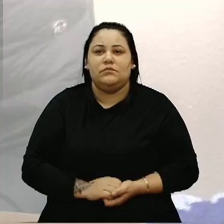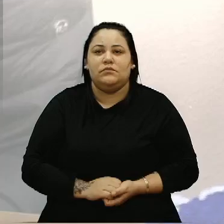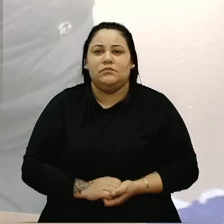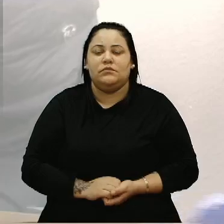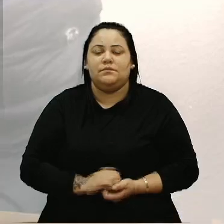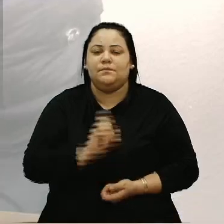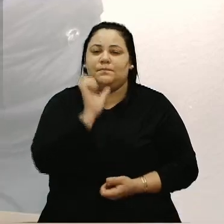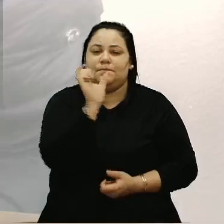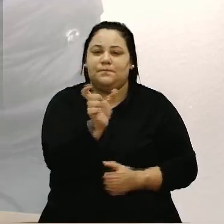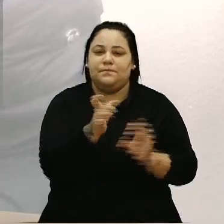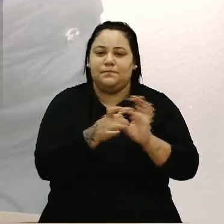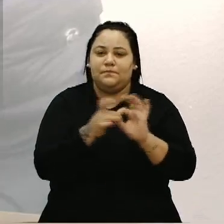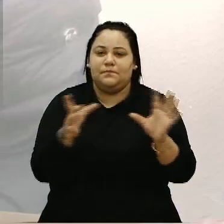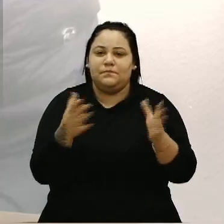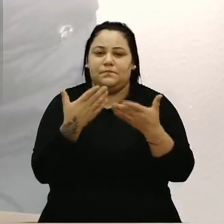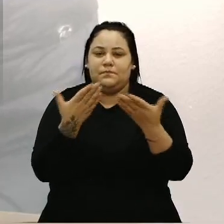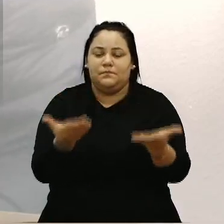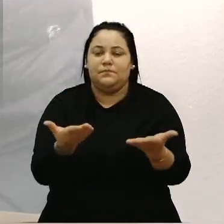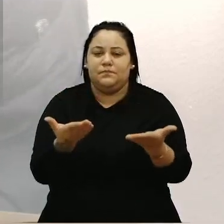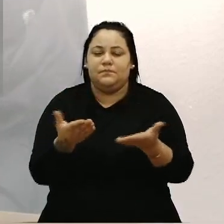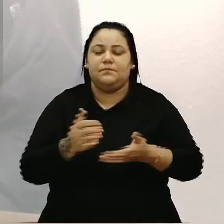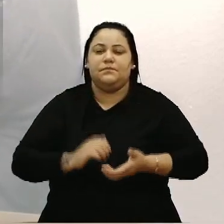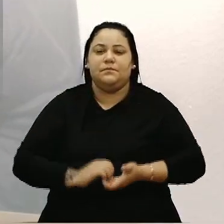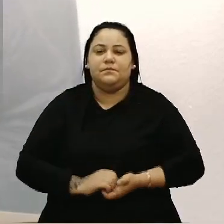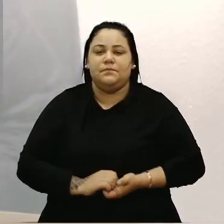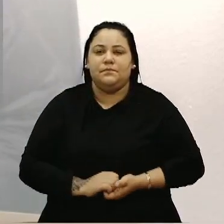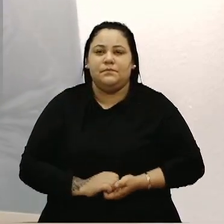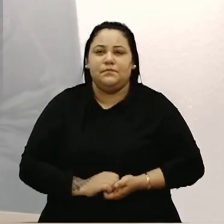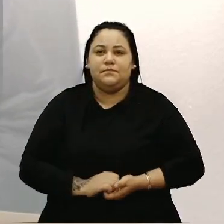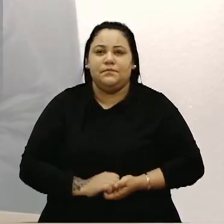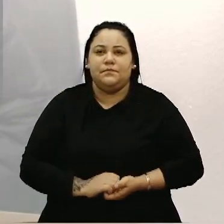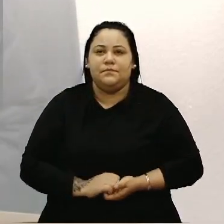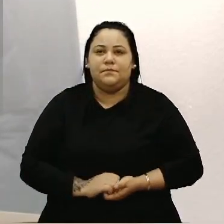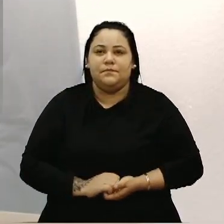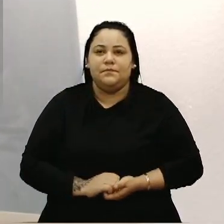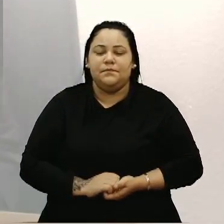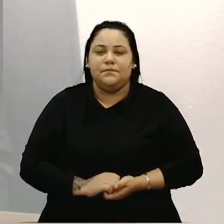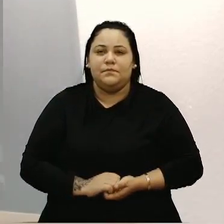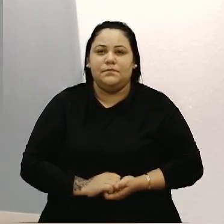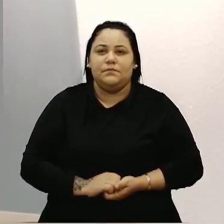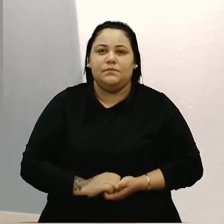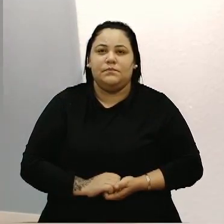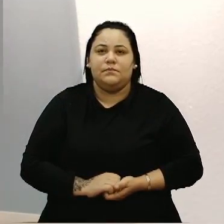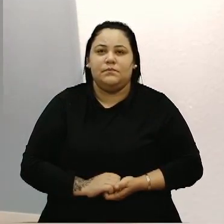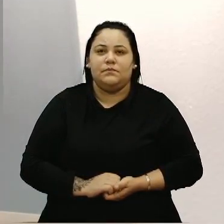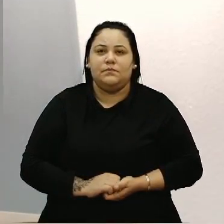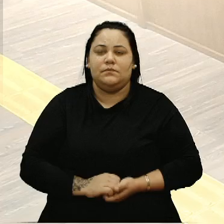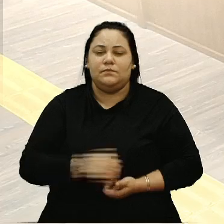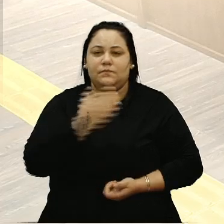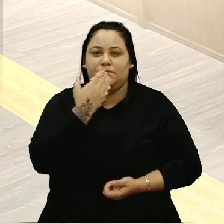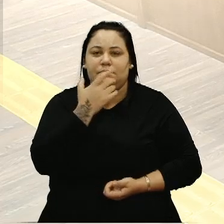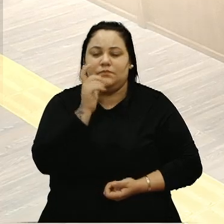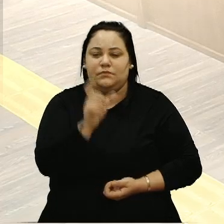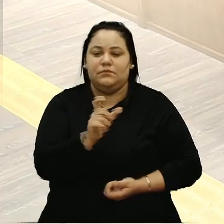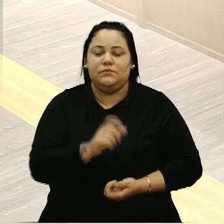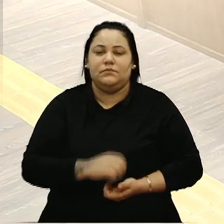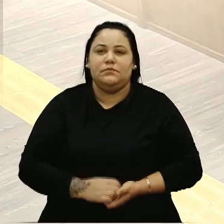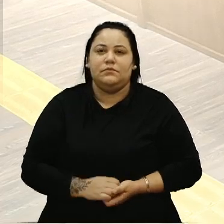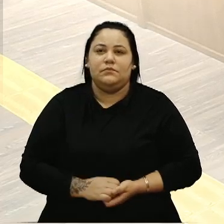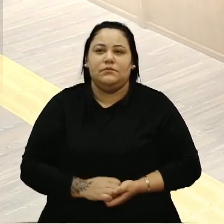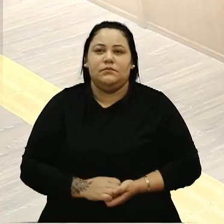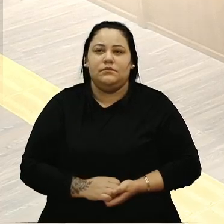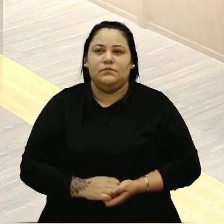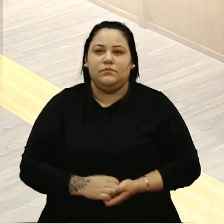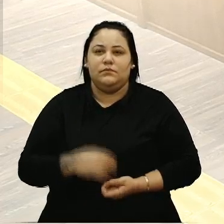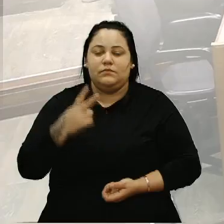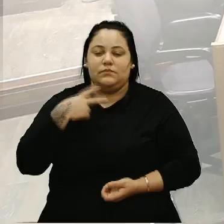palavra está à disposição das senhoras vereadoras, dos senhores vereadores. Peço a palavra. Com a palavra,